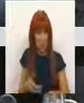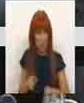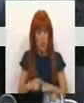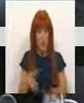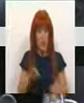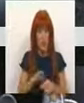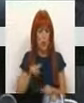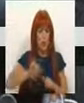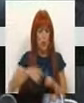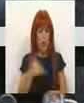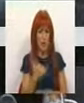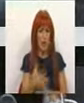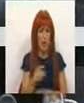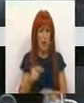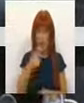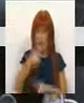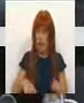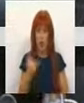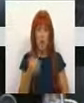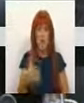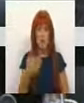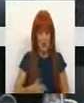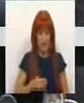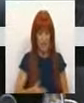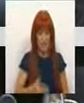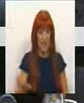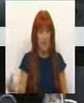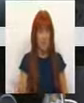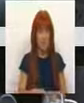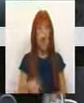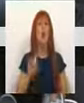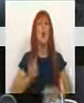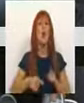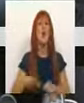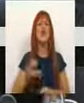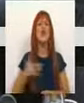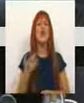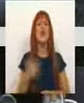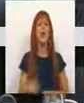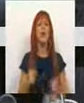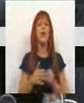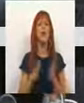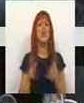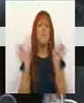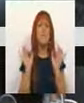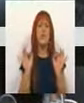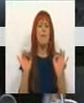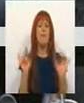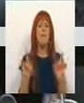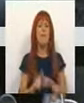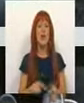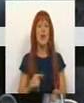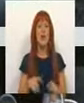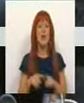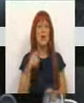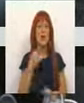situação relativa ao ano 2016, e estamos a metade do ano 2017, é a seguinte: as CCDRs têm tudo preparado e estão apenas a